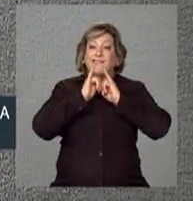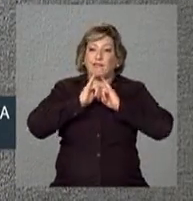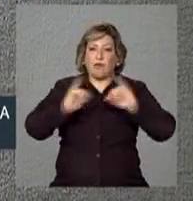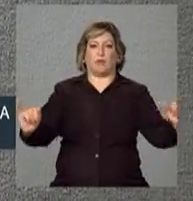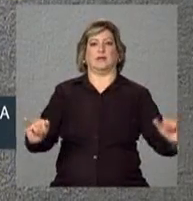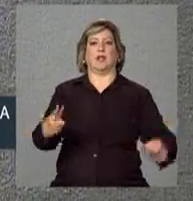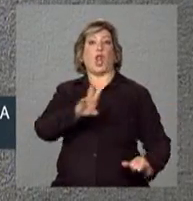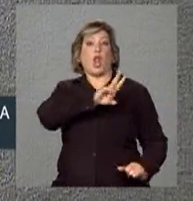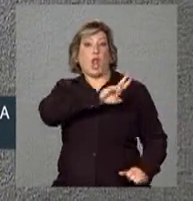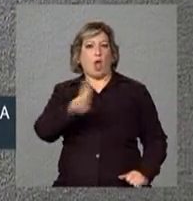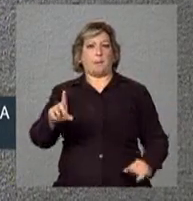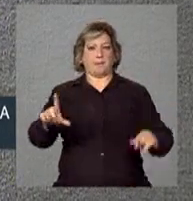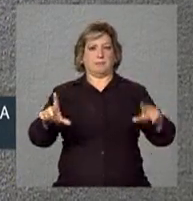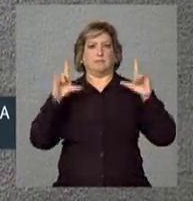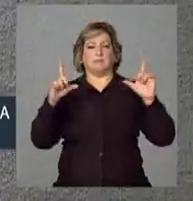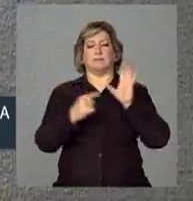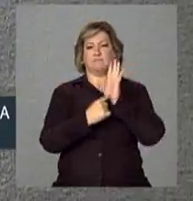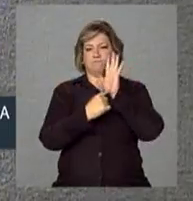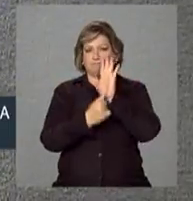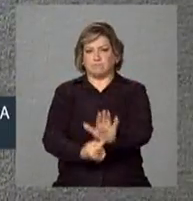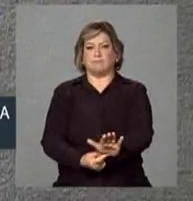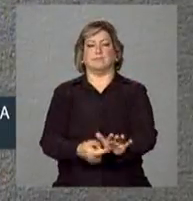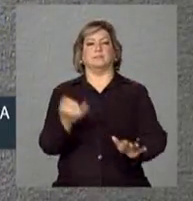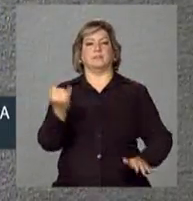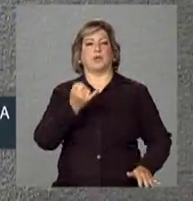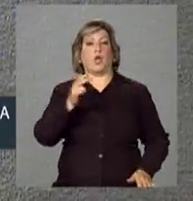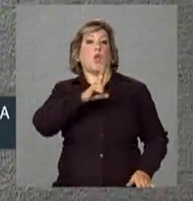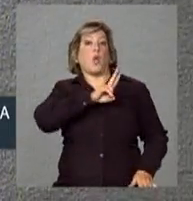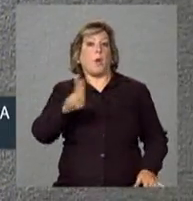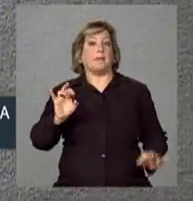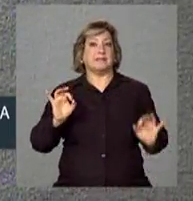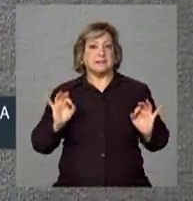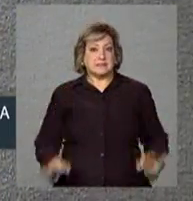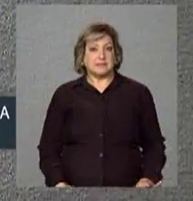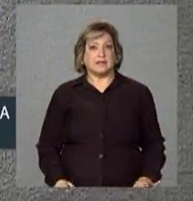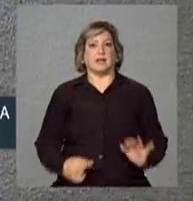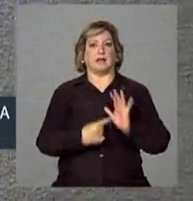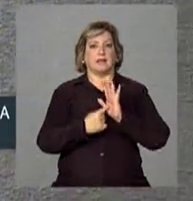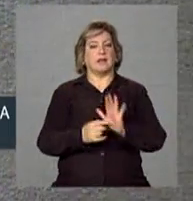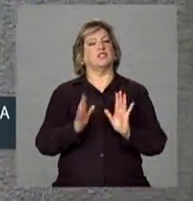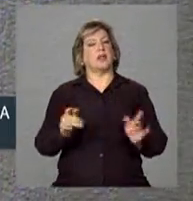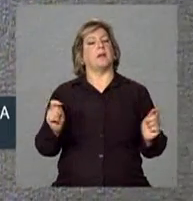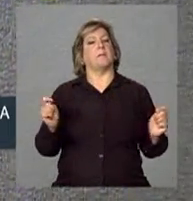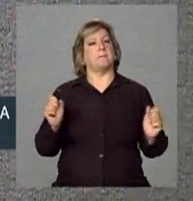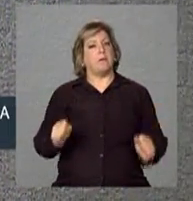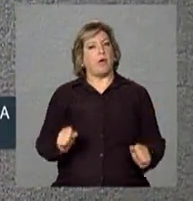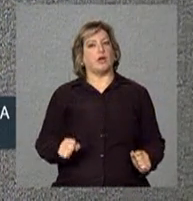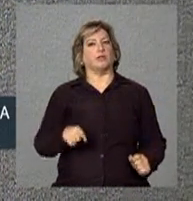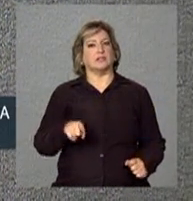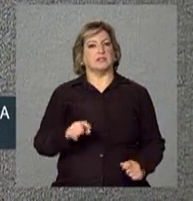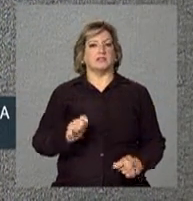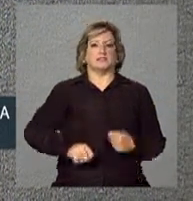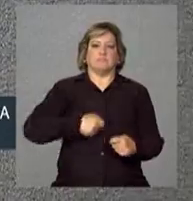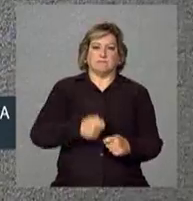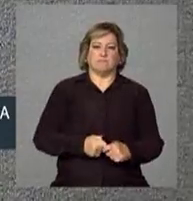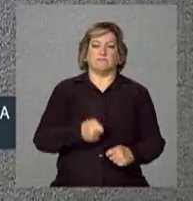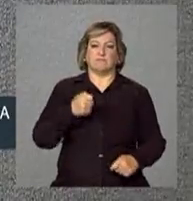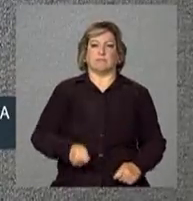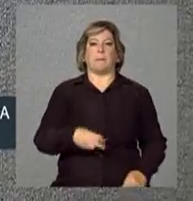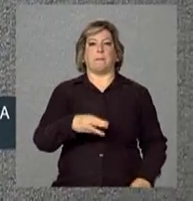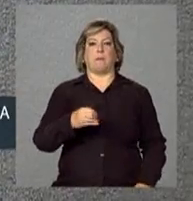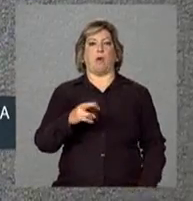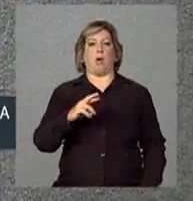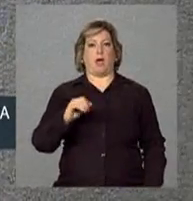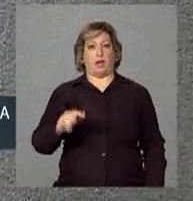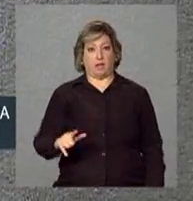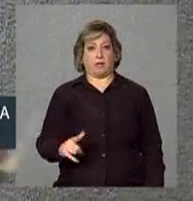a publicização dos nomes confirmados já poderia significar uma punição moral. E eu